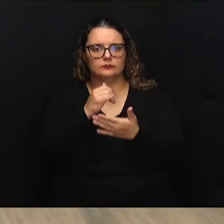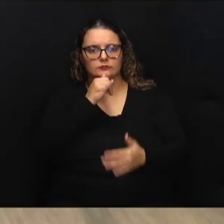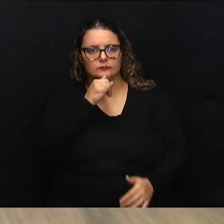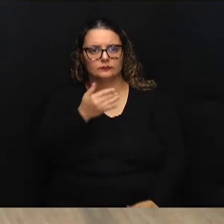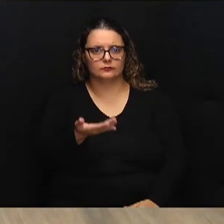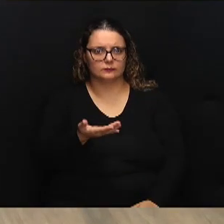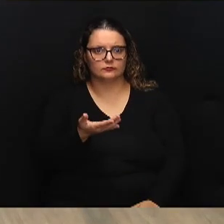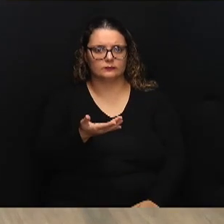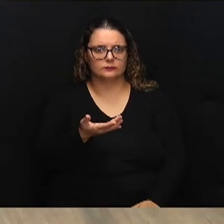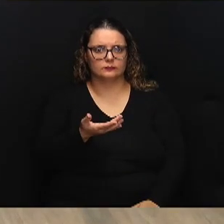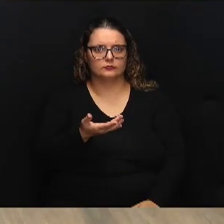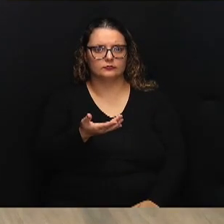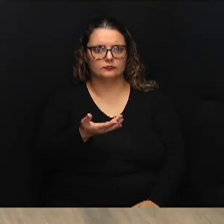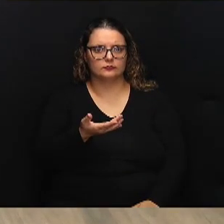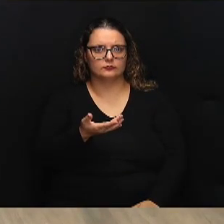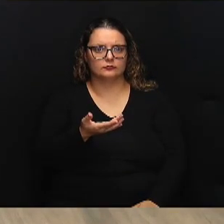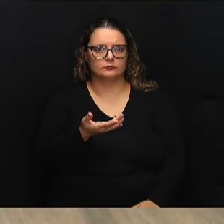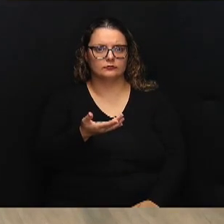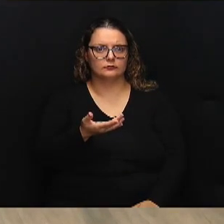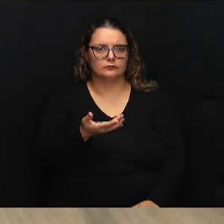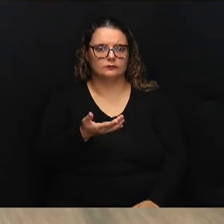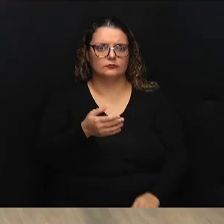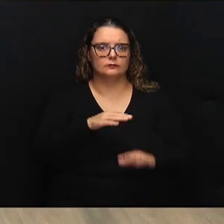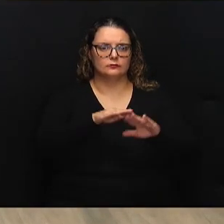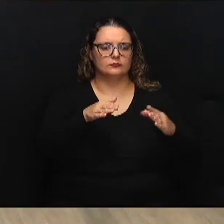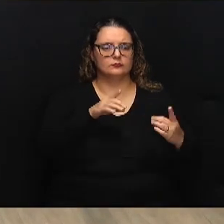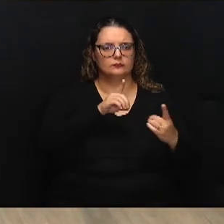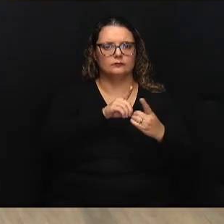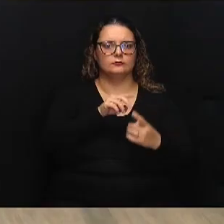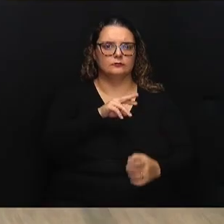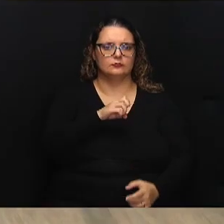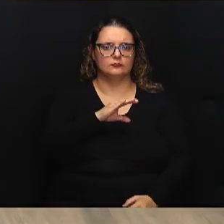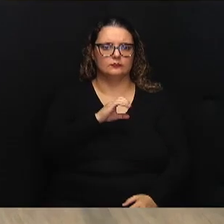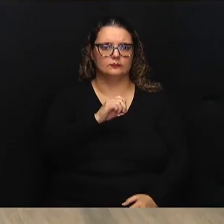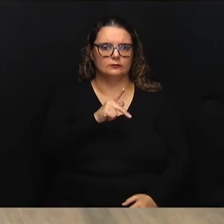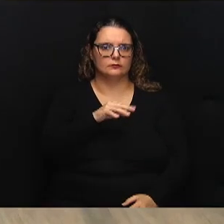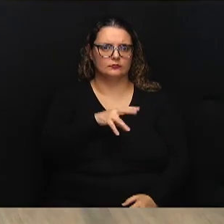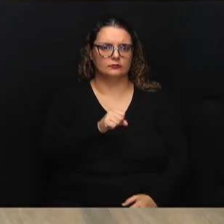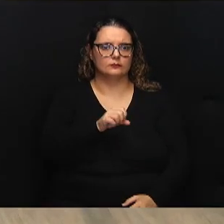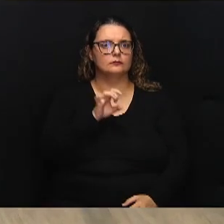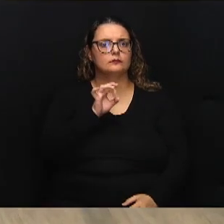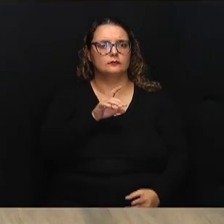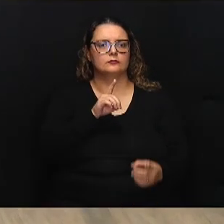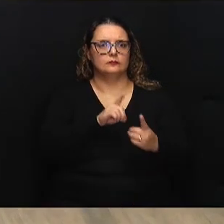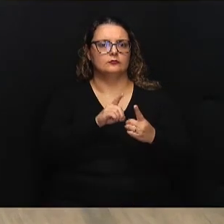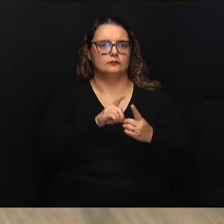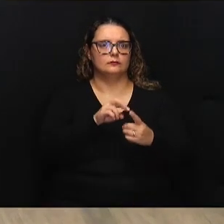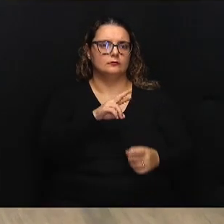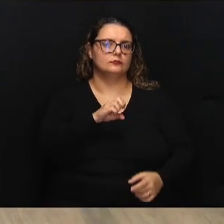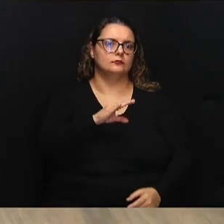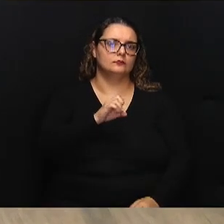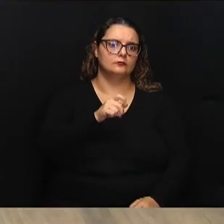para ser da recepção, ele vai apenas fazer o atendimento da recepção. Ele não vai querer